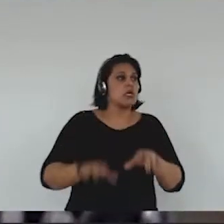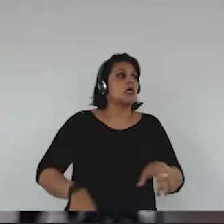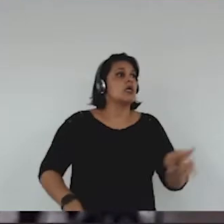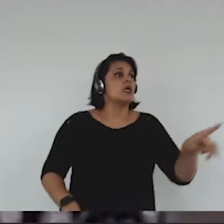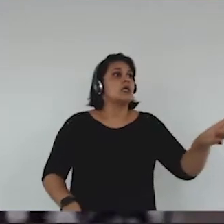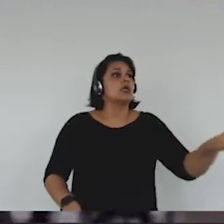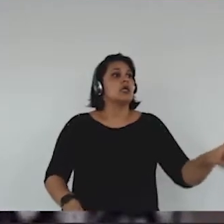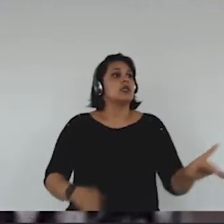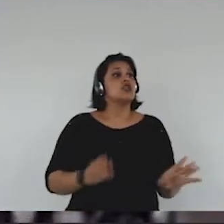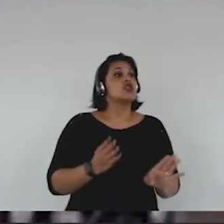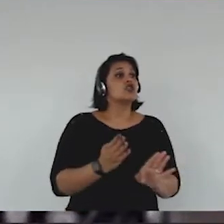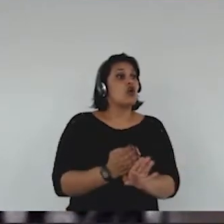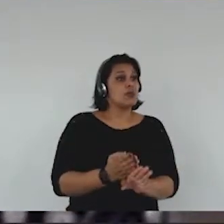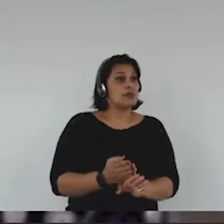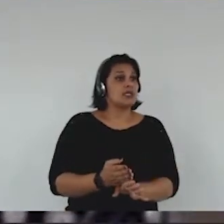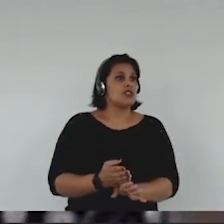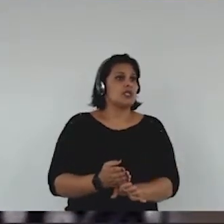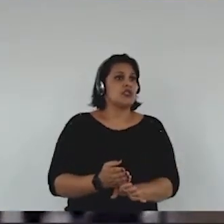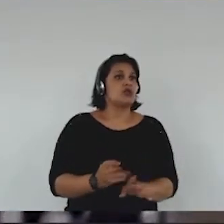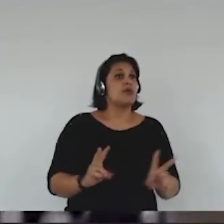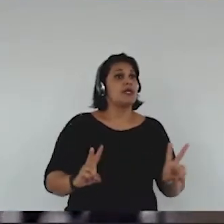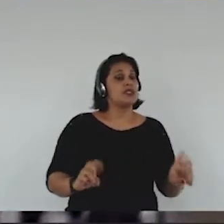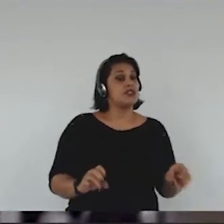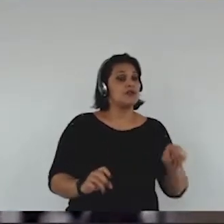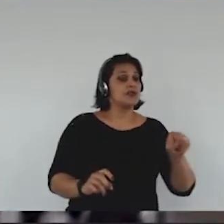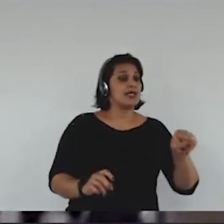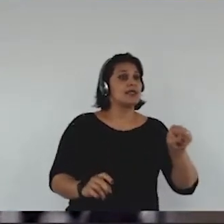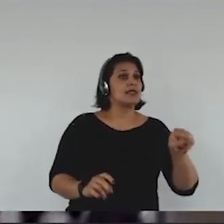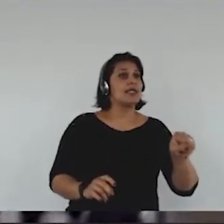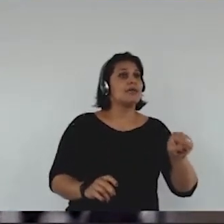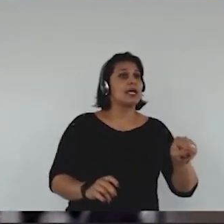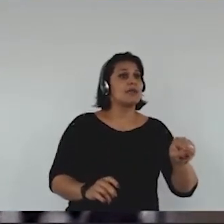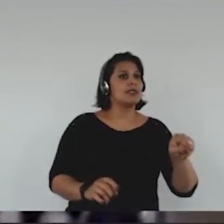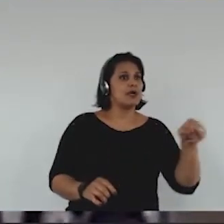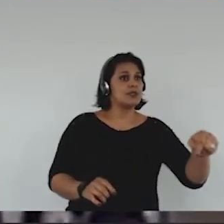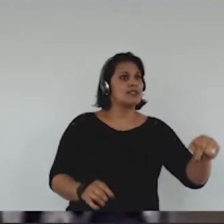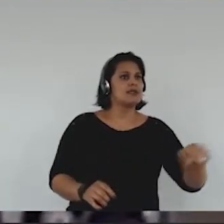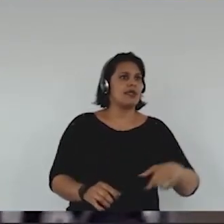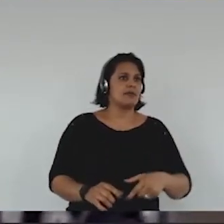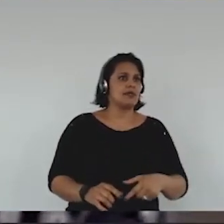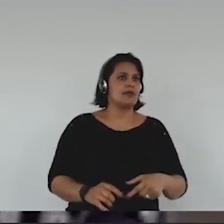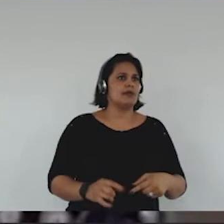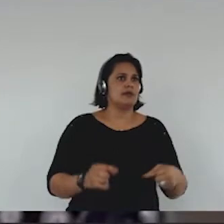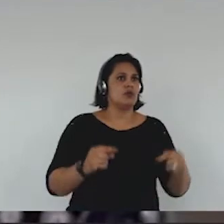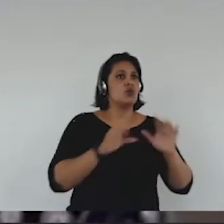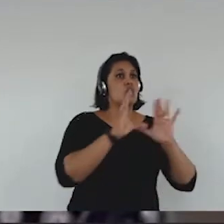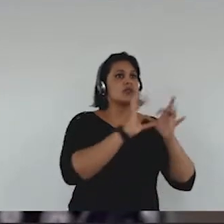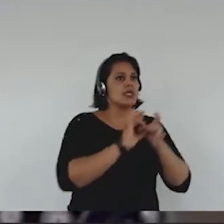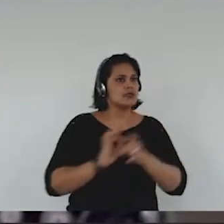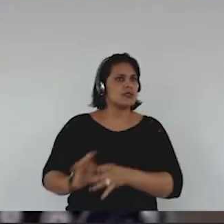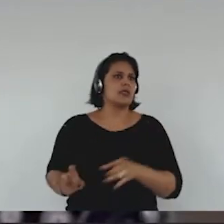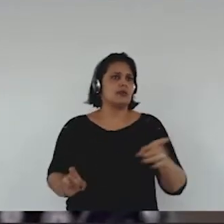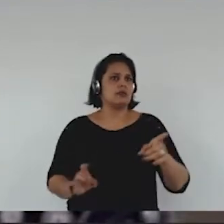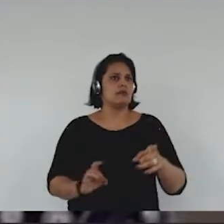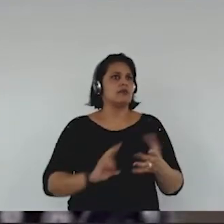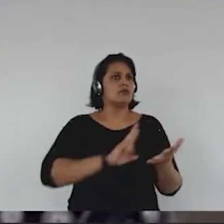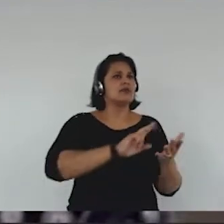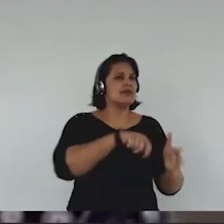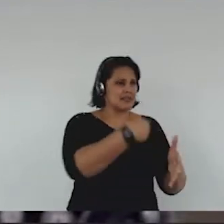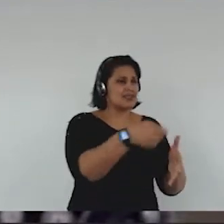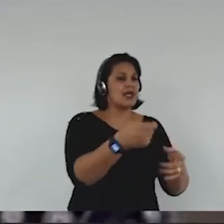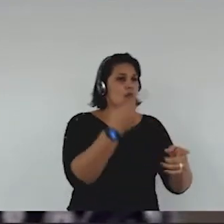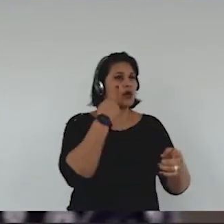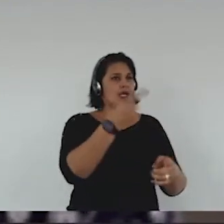dos casos, os casos arbitrais em andamento, eles ainda